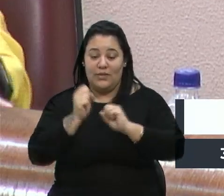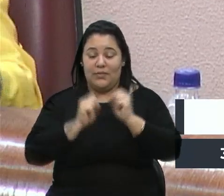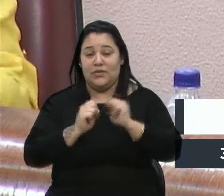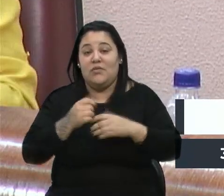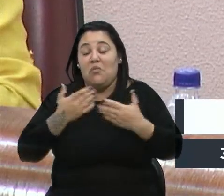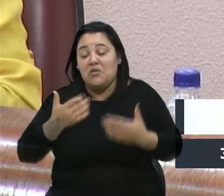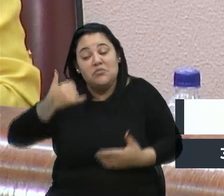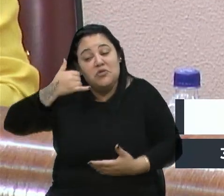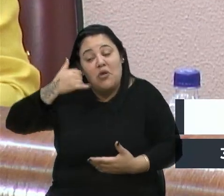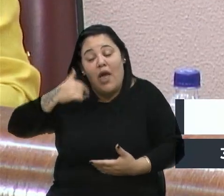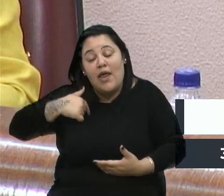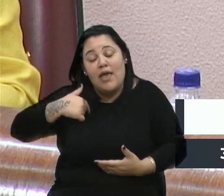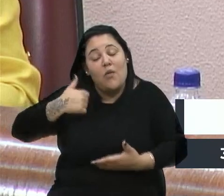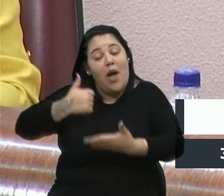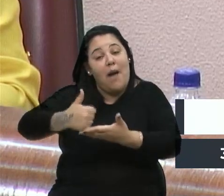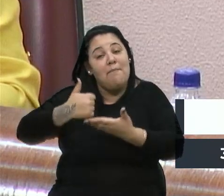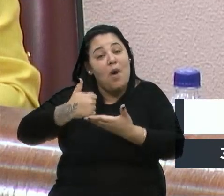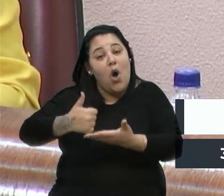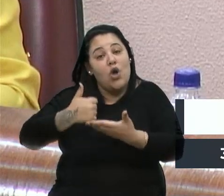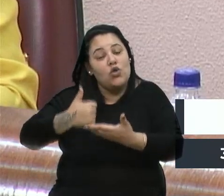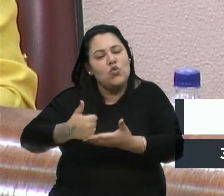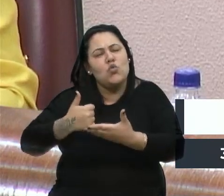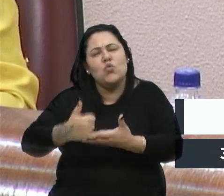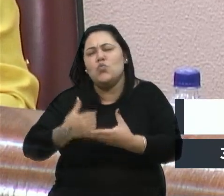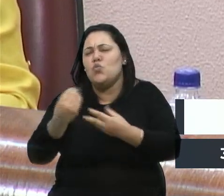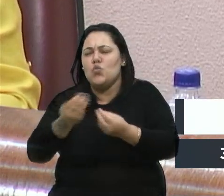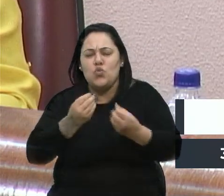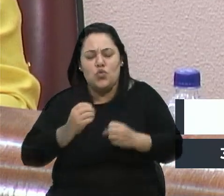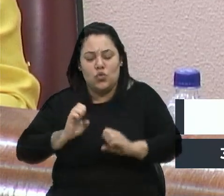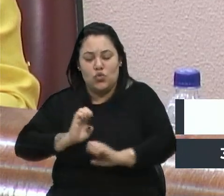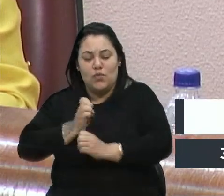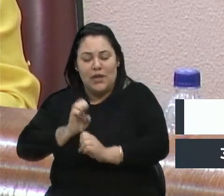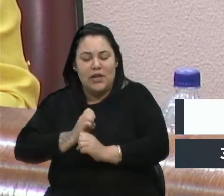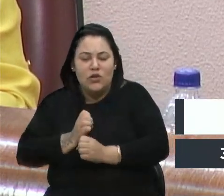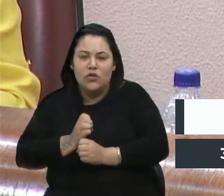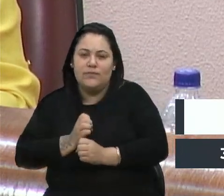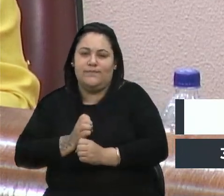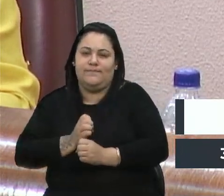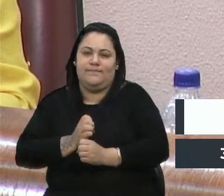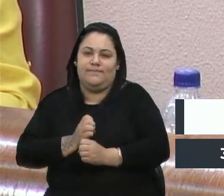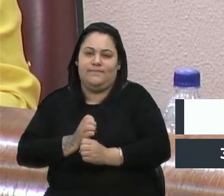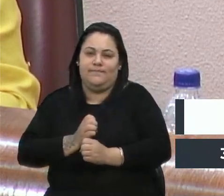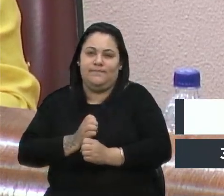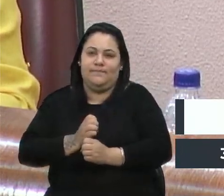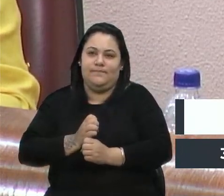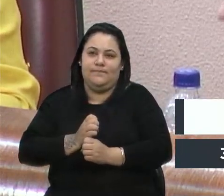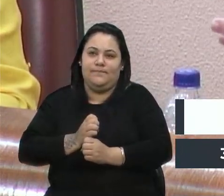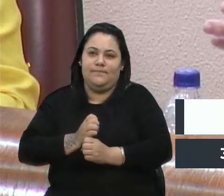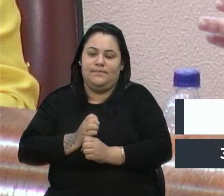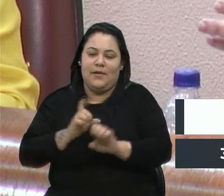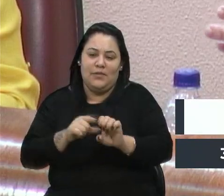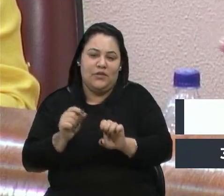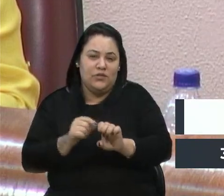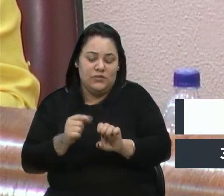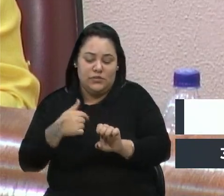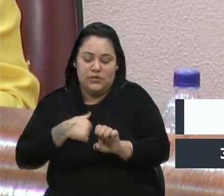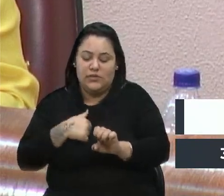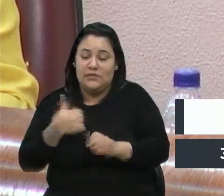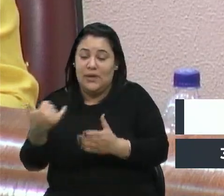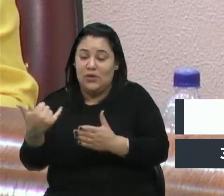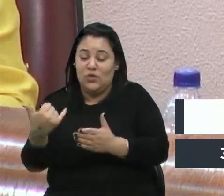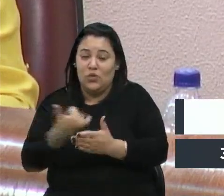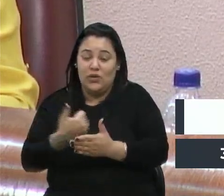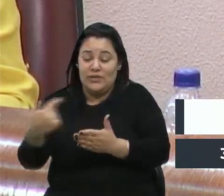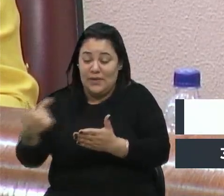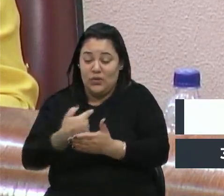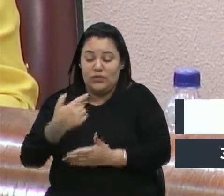defendo muito o empreendedorismo, que me pedem, vereador Scalco, quando é que abre a licitação disso? Quando é